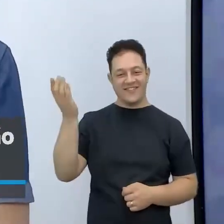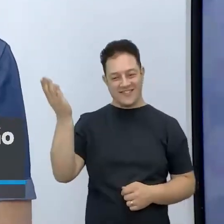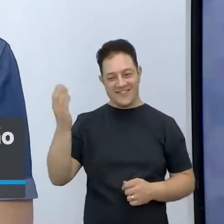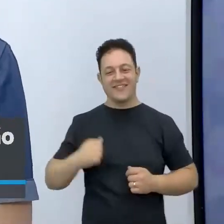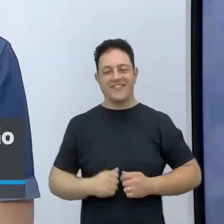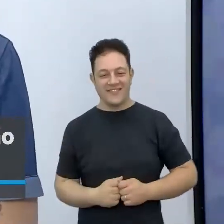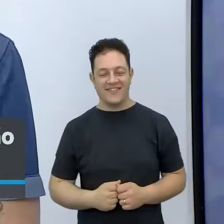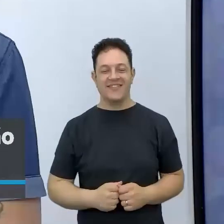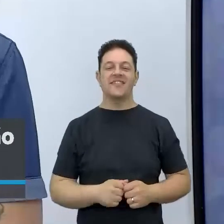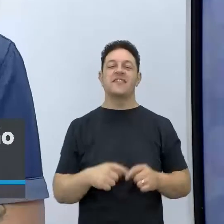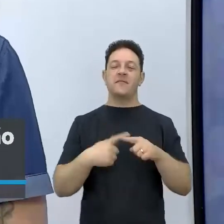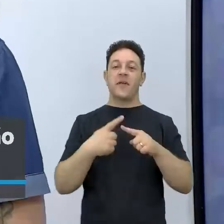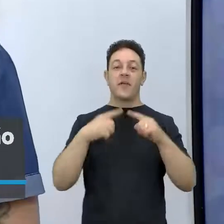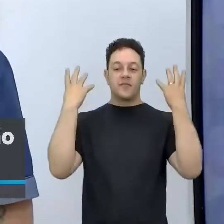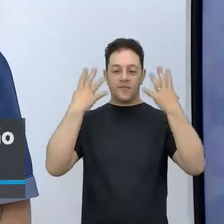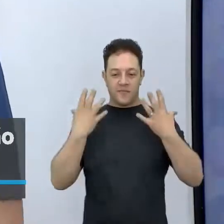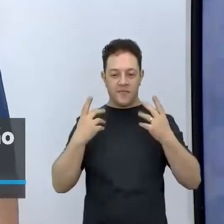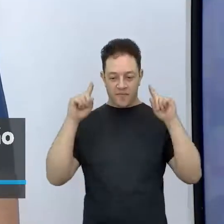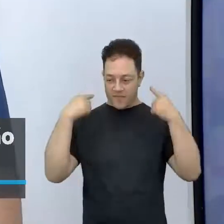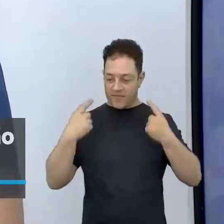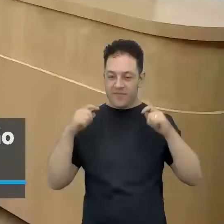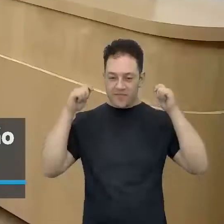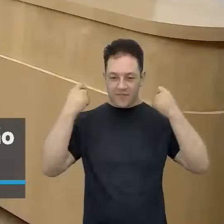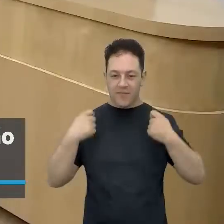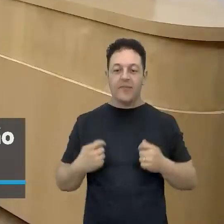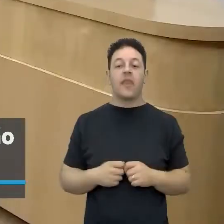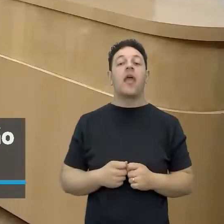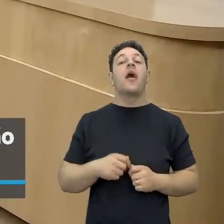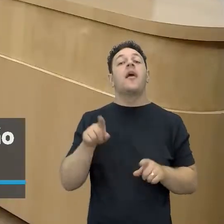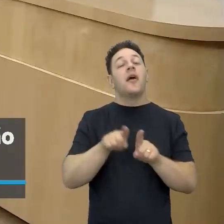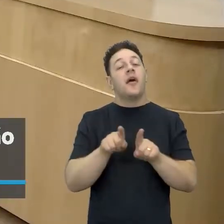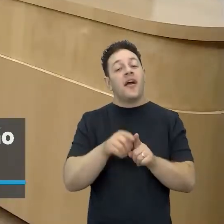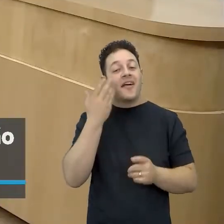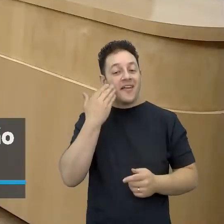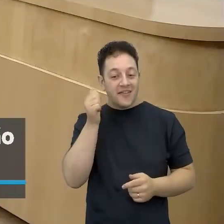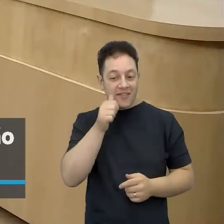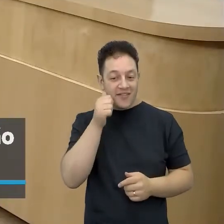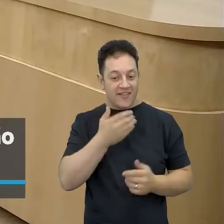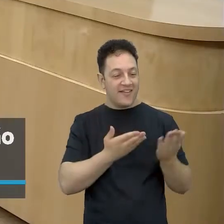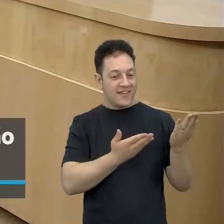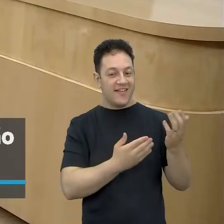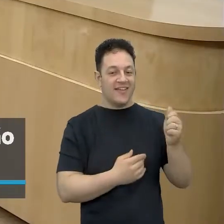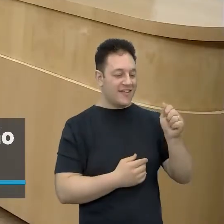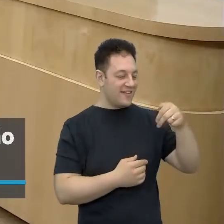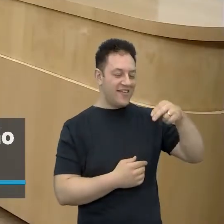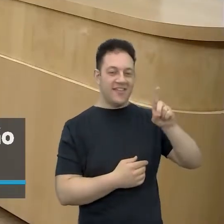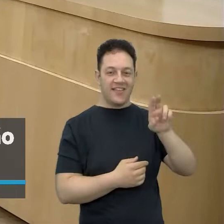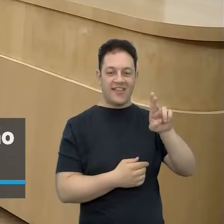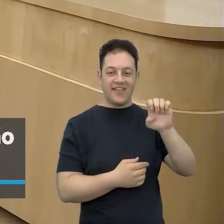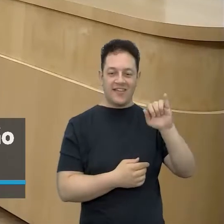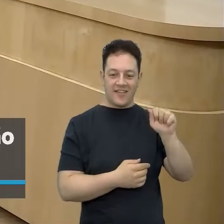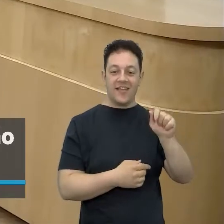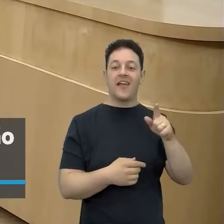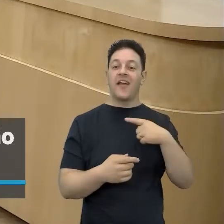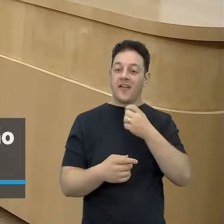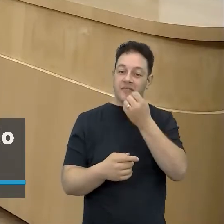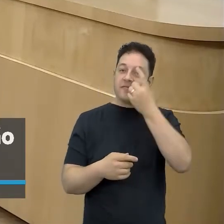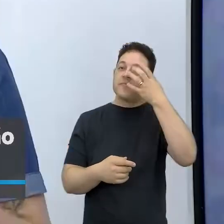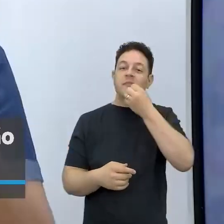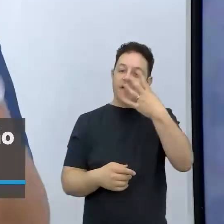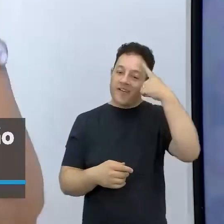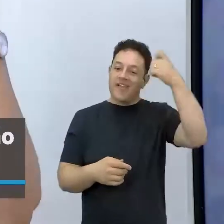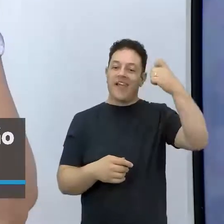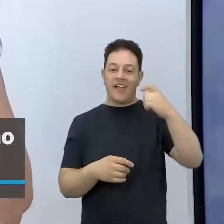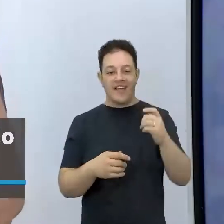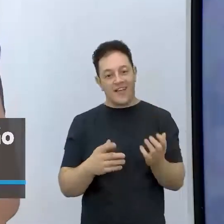cachos quando meu cabelo está solto. E conosco a Andréia, que deu essa ideia aí excelente pra gente começar a aula hoje. Eu brinco muito com ela. Eu falo assim,